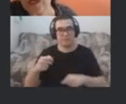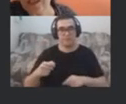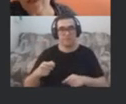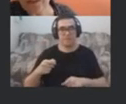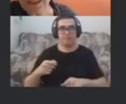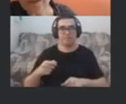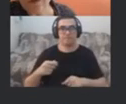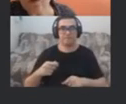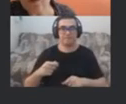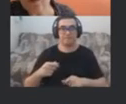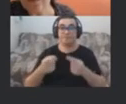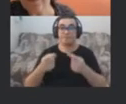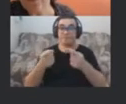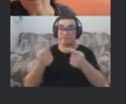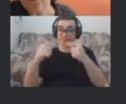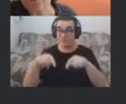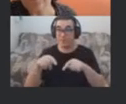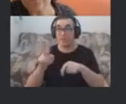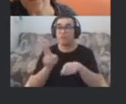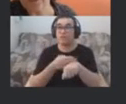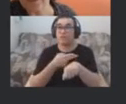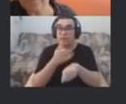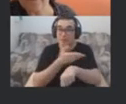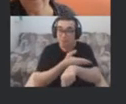replicatas. E no chocolate branco, nós vamos ter